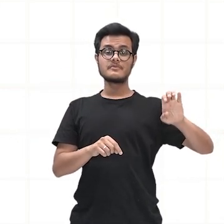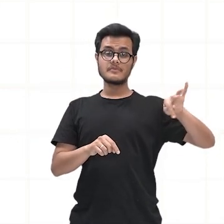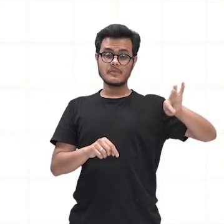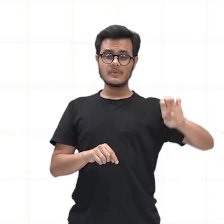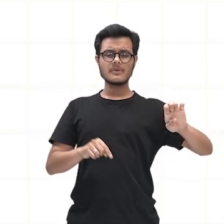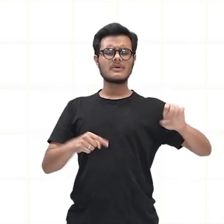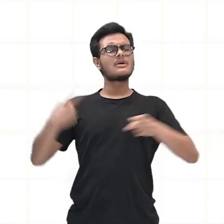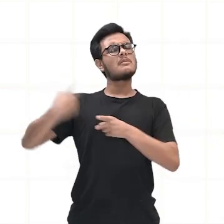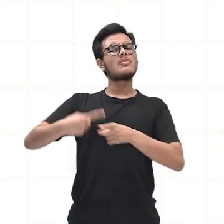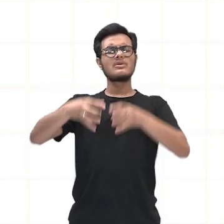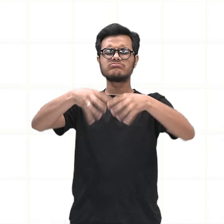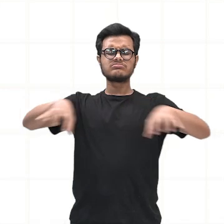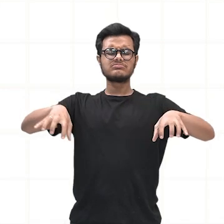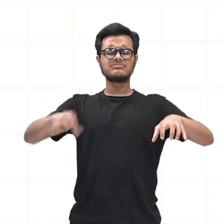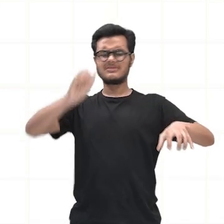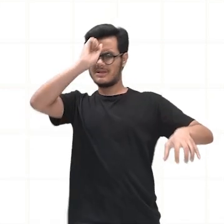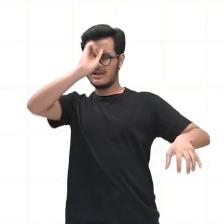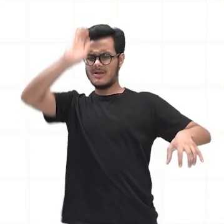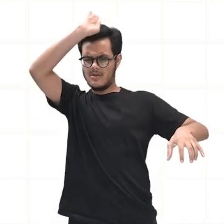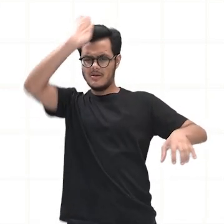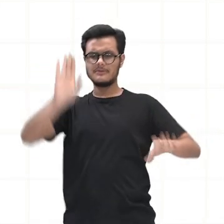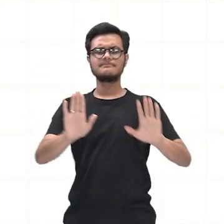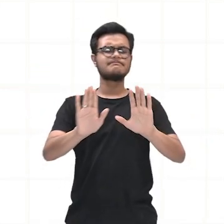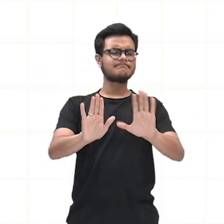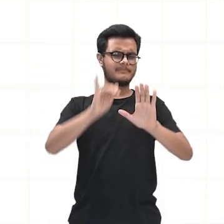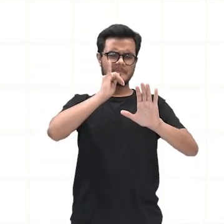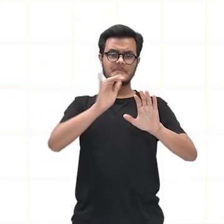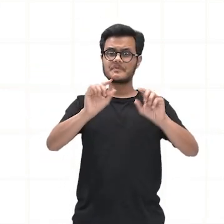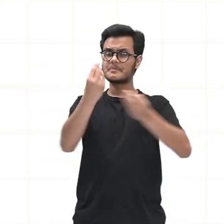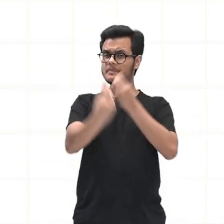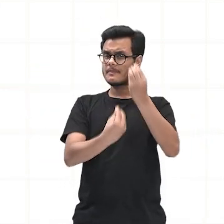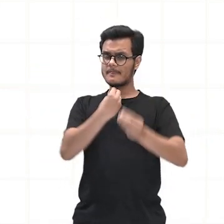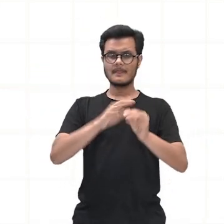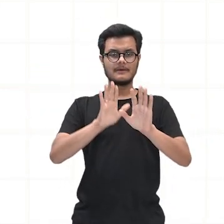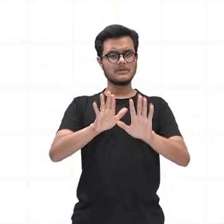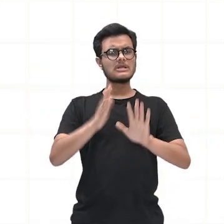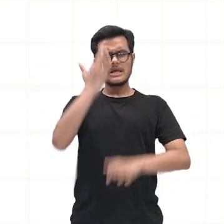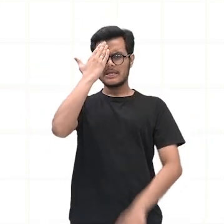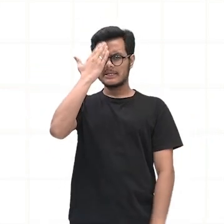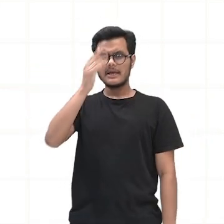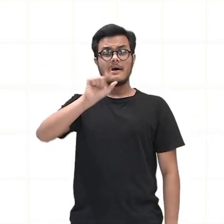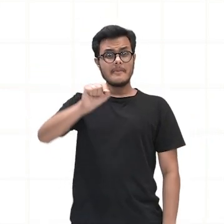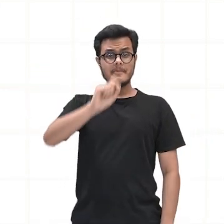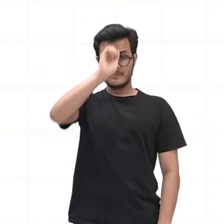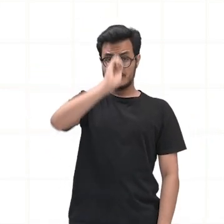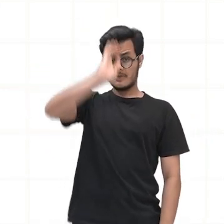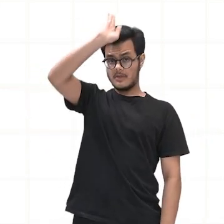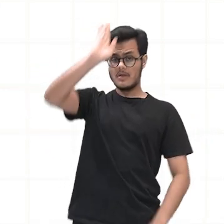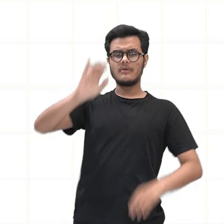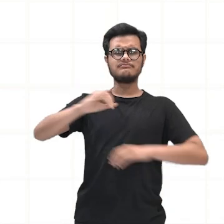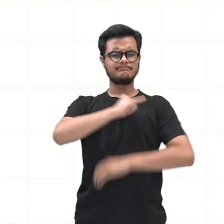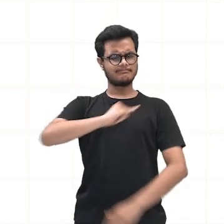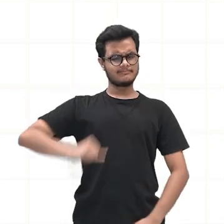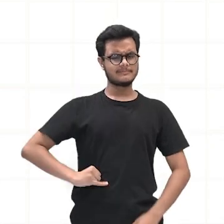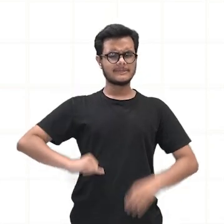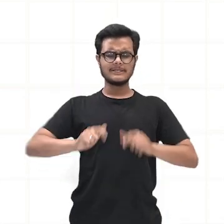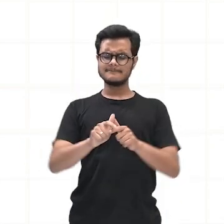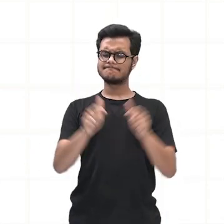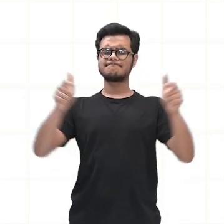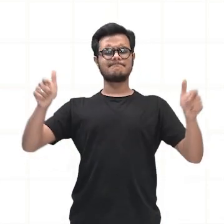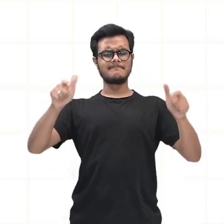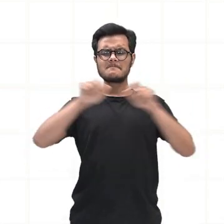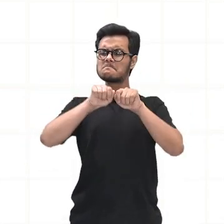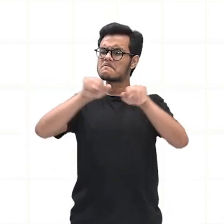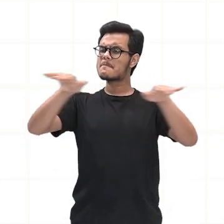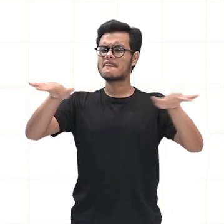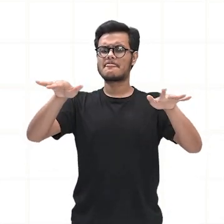professor, que ele fez isso? Ora, turminha, nós já sabemos que o Império Romano tinha ganhado grandes